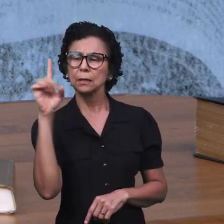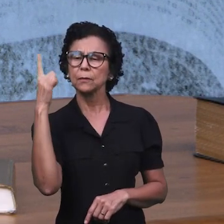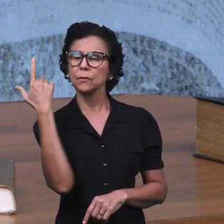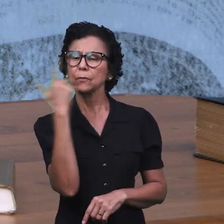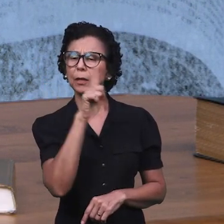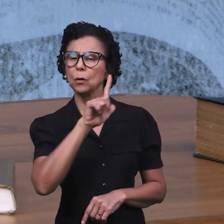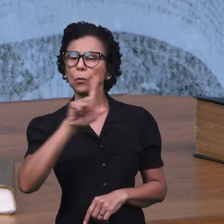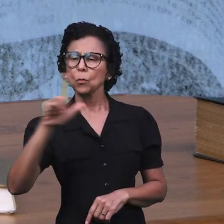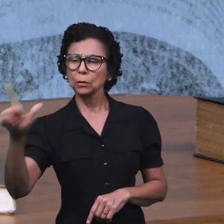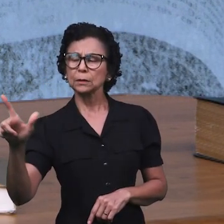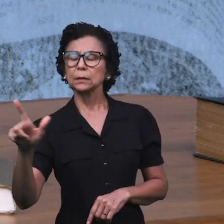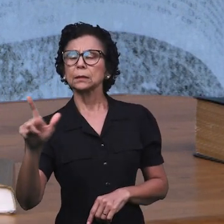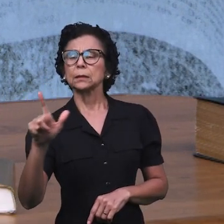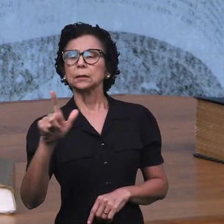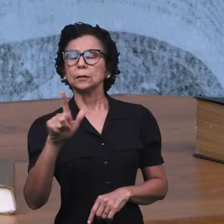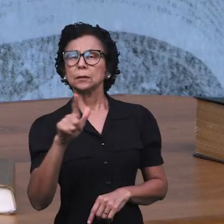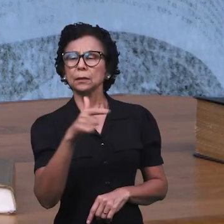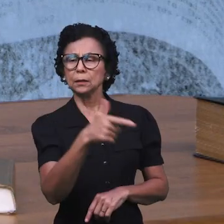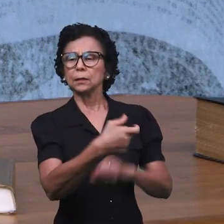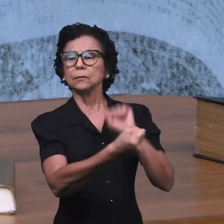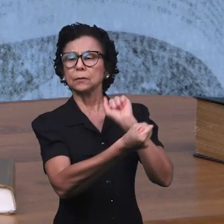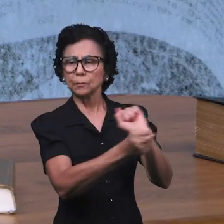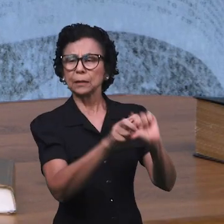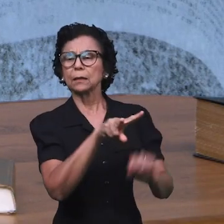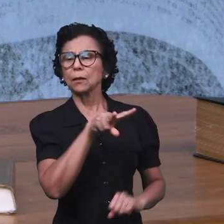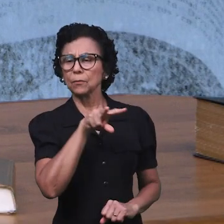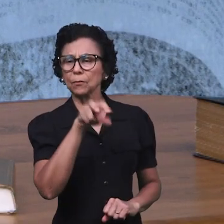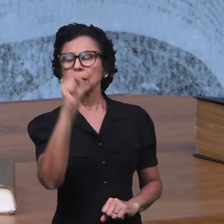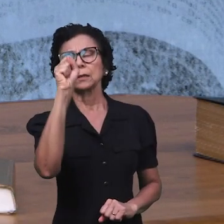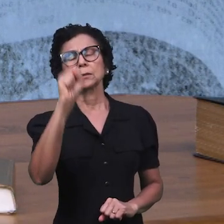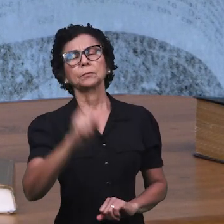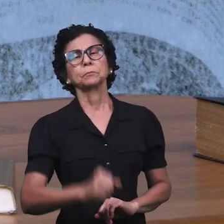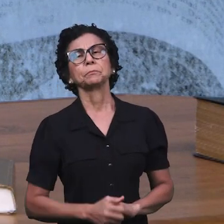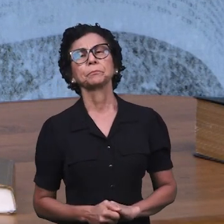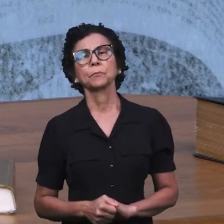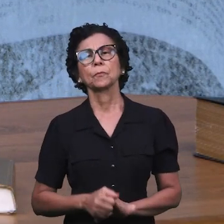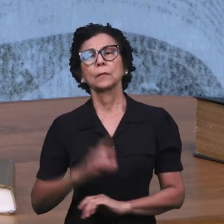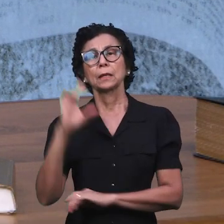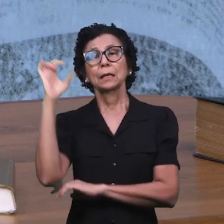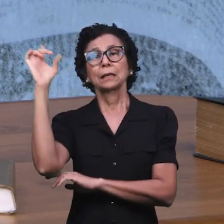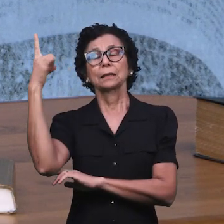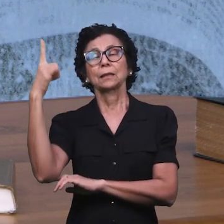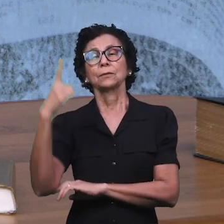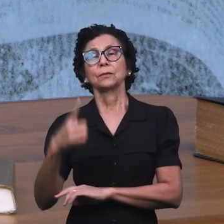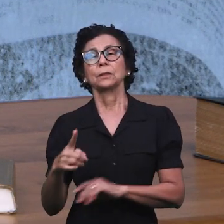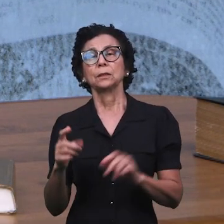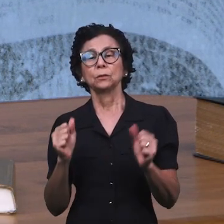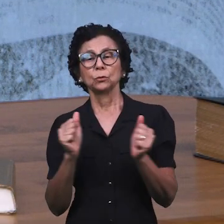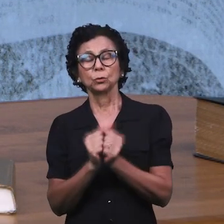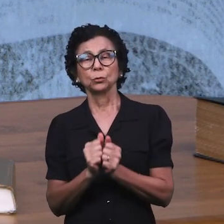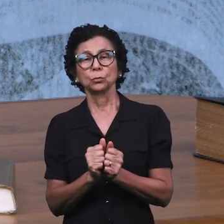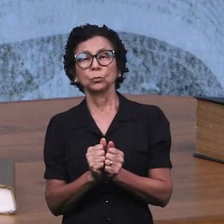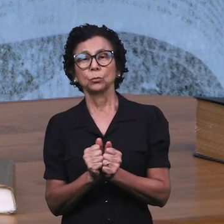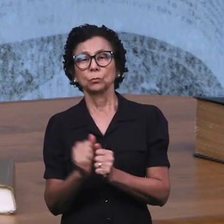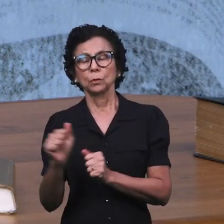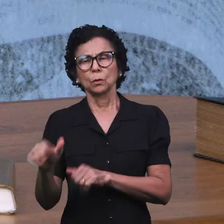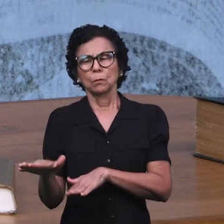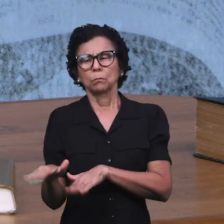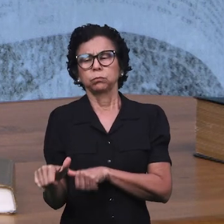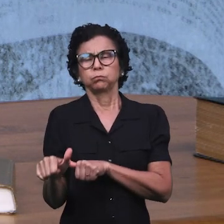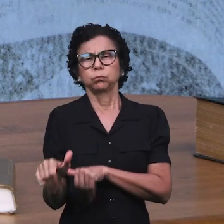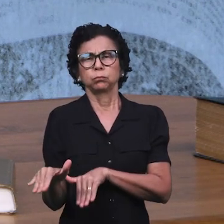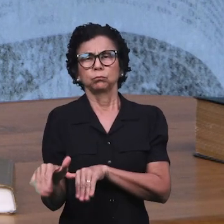tudo libertarás. Partiu, pois, Davi, ele e os 600 homens que com ele se achavam,